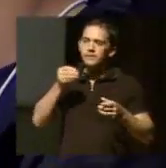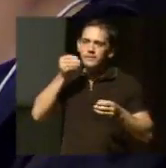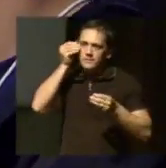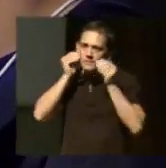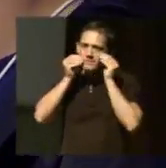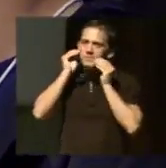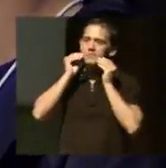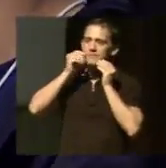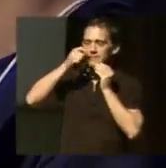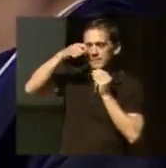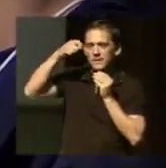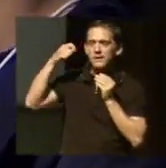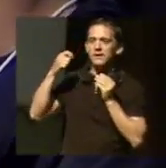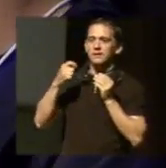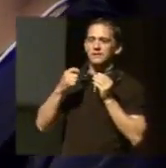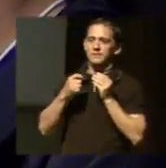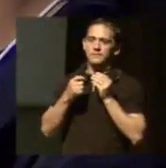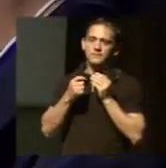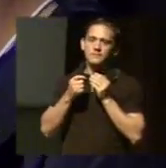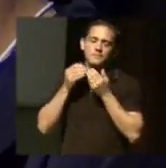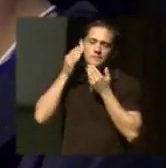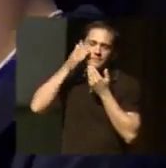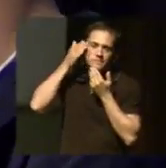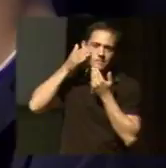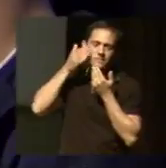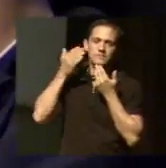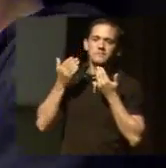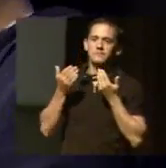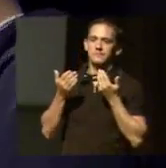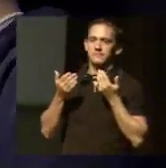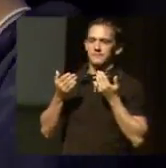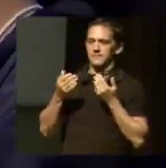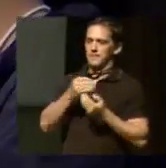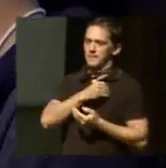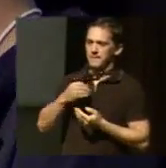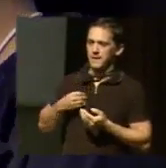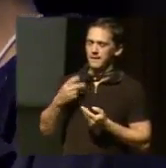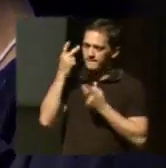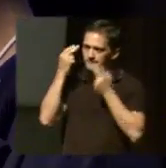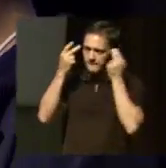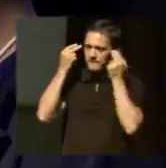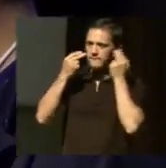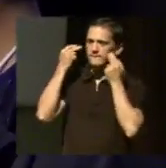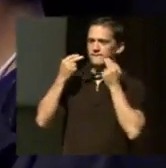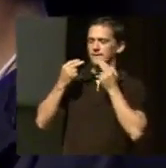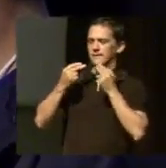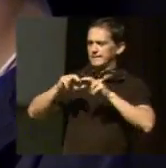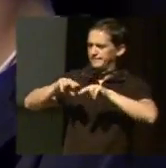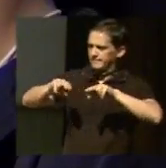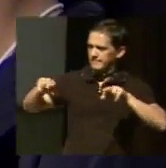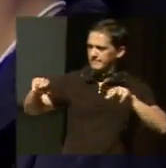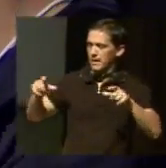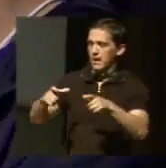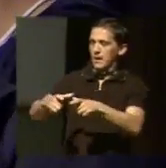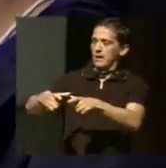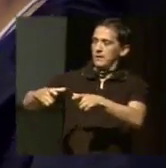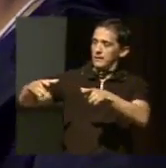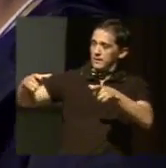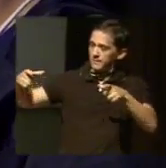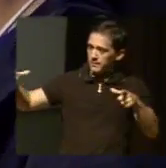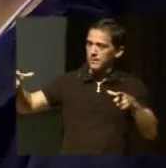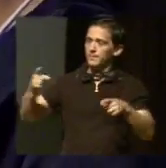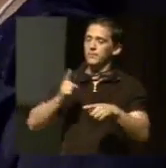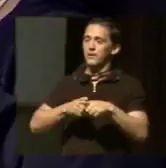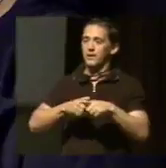antirrugas, ou clínicas para fazer botox ou coisas assim, que é evitando